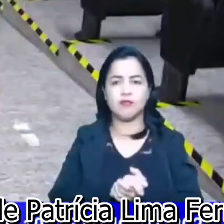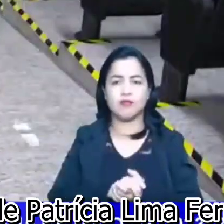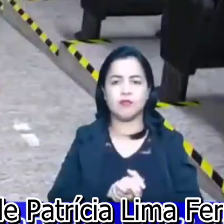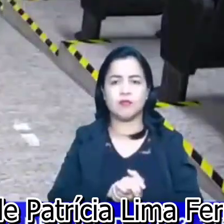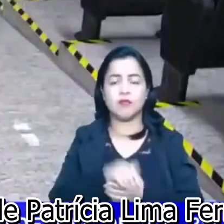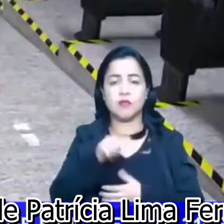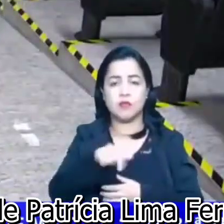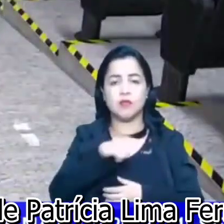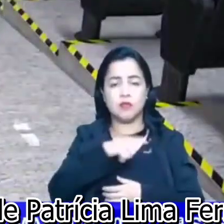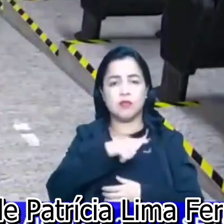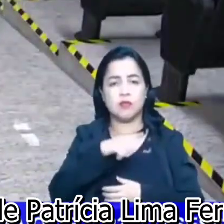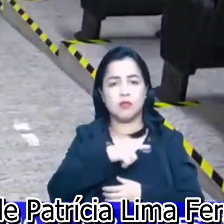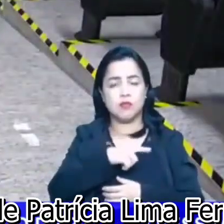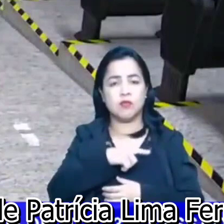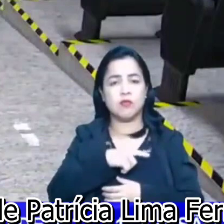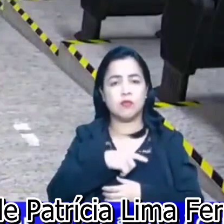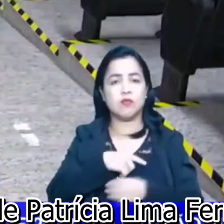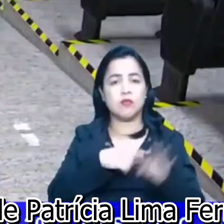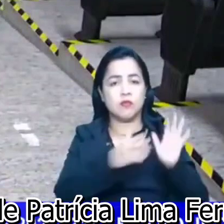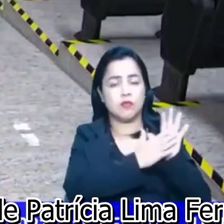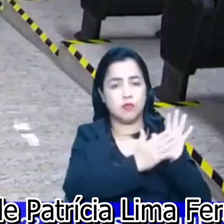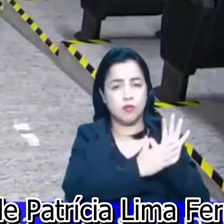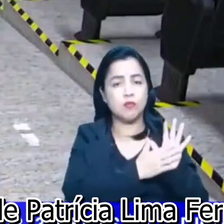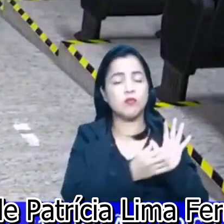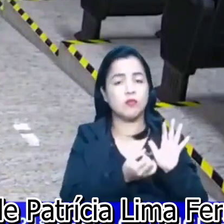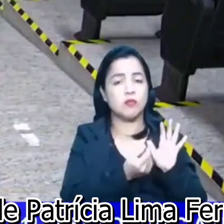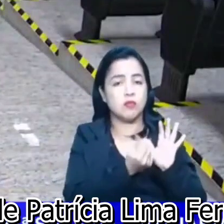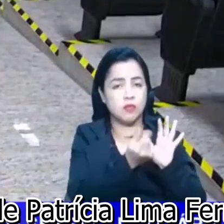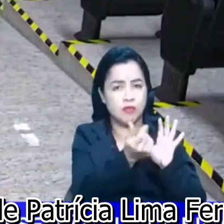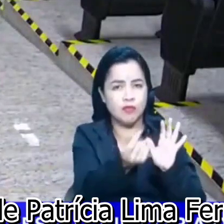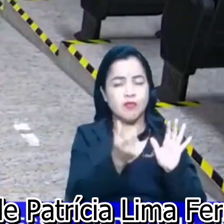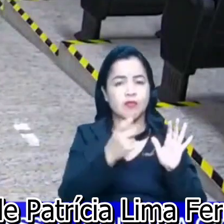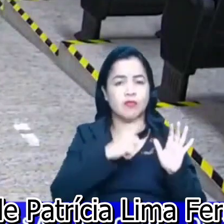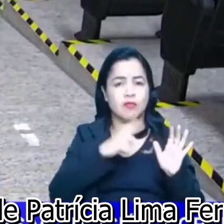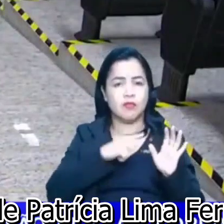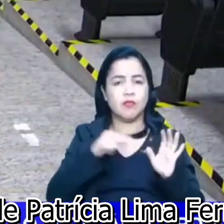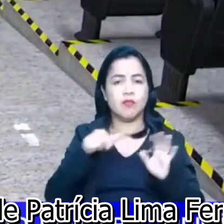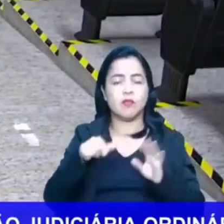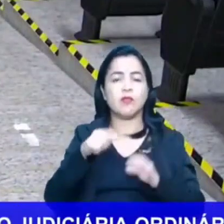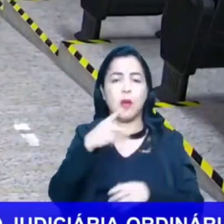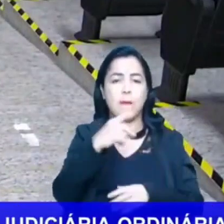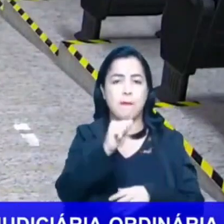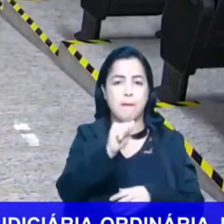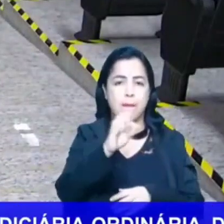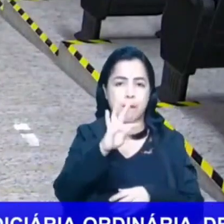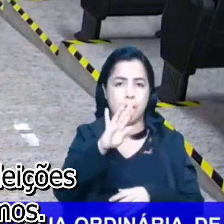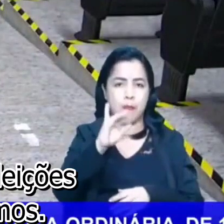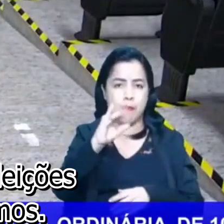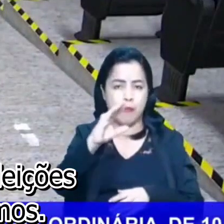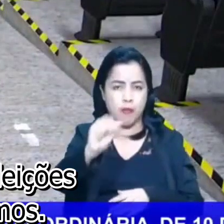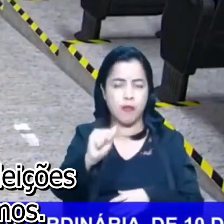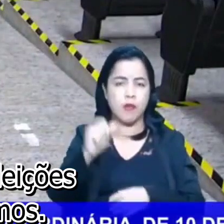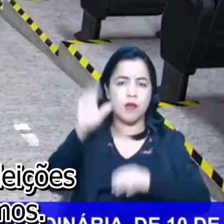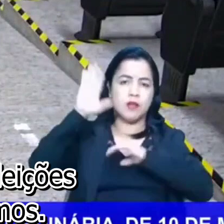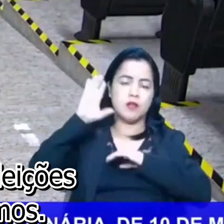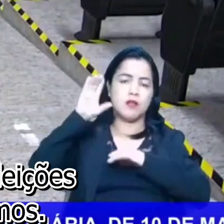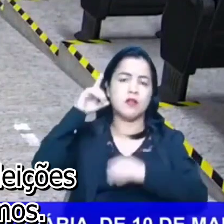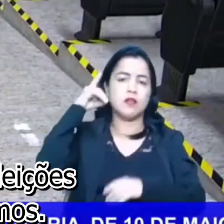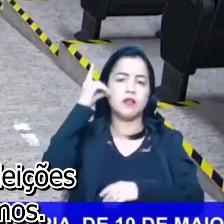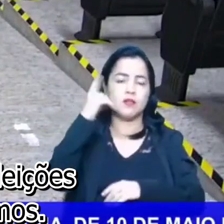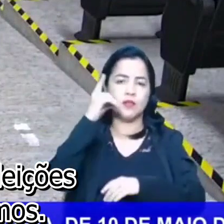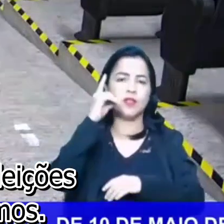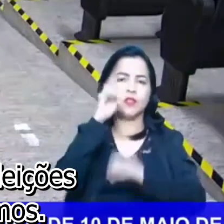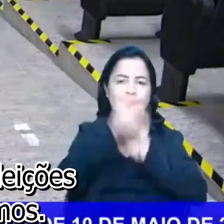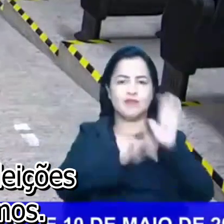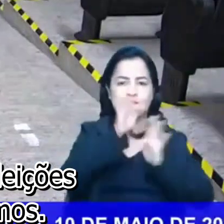Excelências, aqui trata-se de prestação de contas eleitoral de Patrícia Lima Ferraz, candidata ao cargo de deputada federal